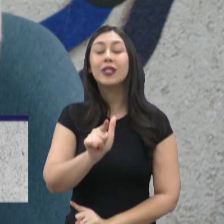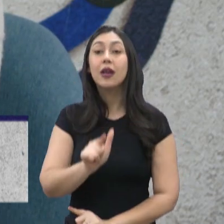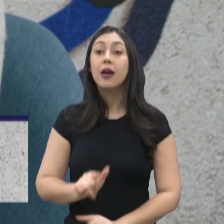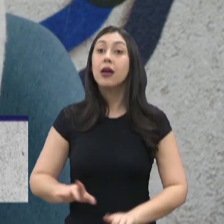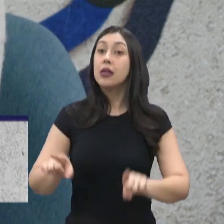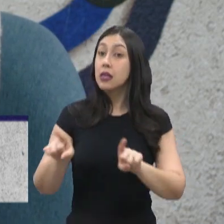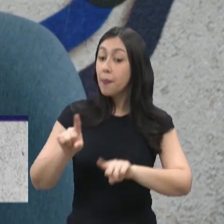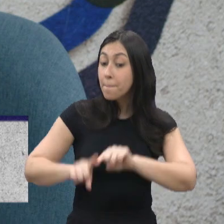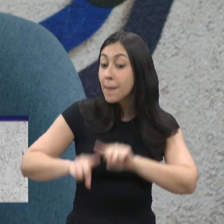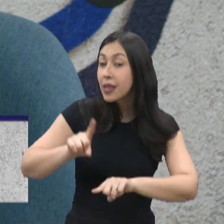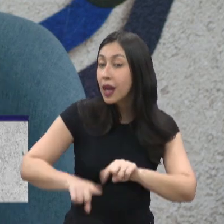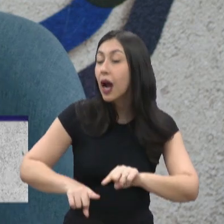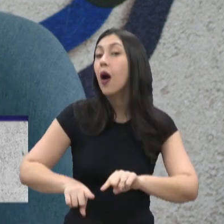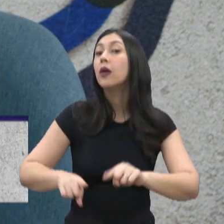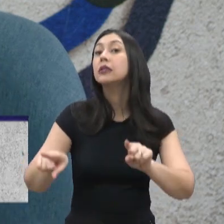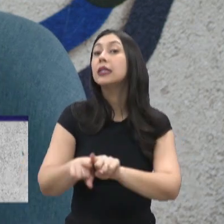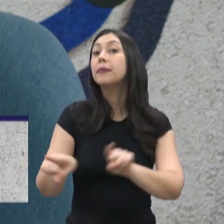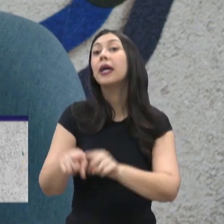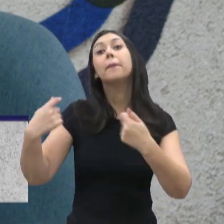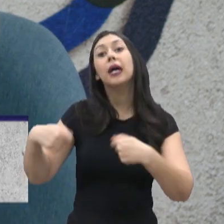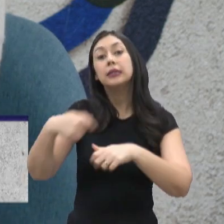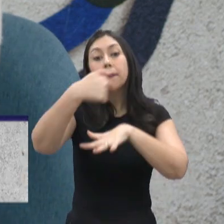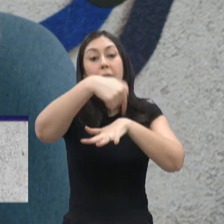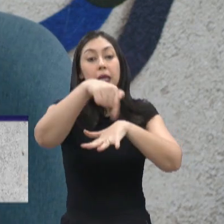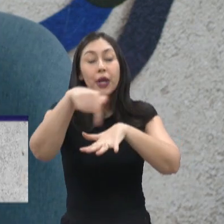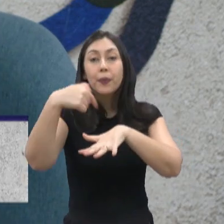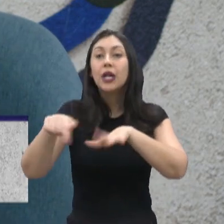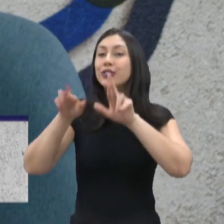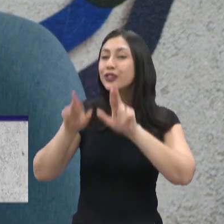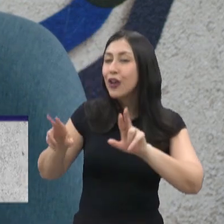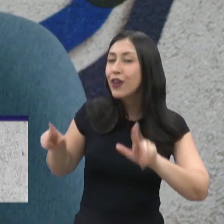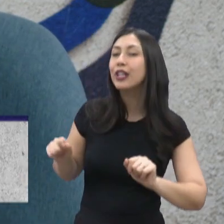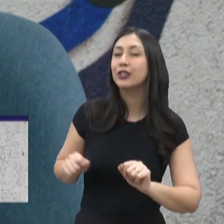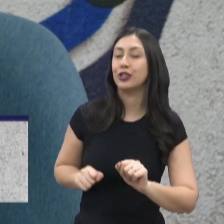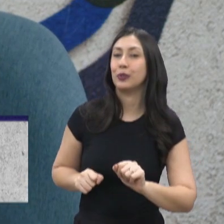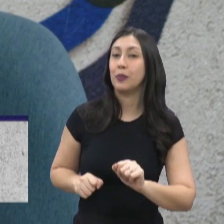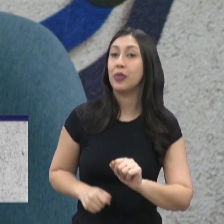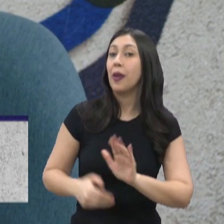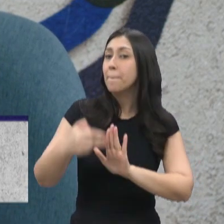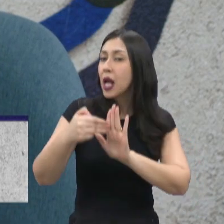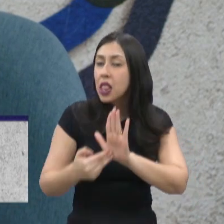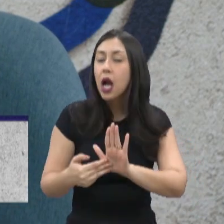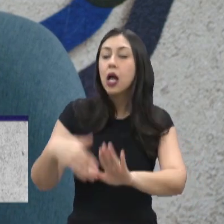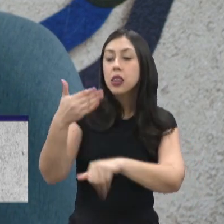dos equipamentos, trazer modalidades diferentes e metodologias de treino que tragam o cliente mais perto para você, que